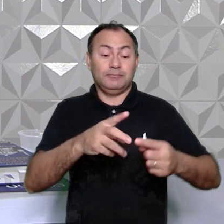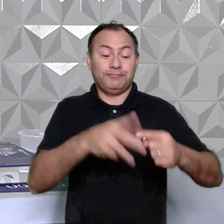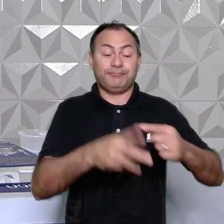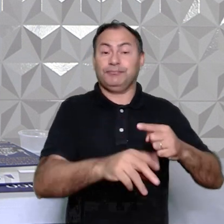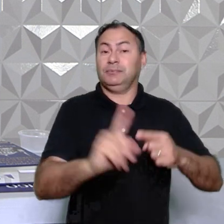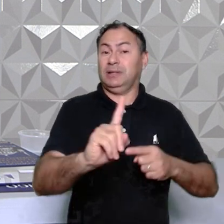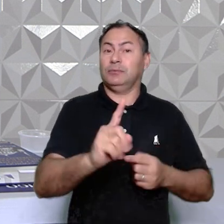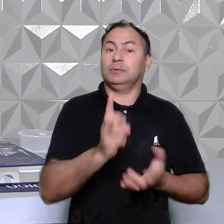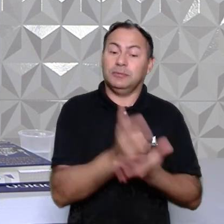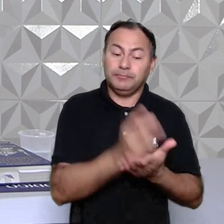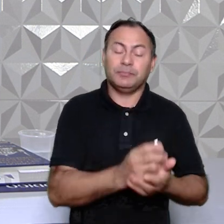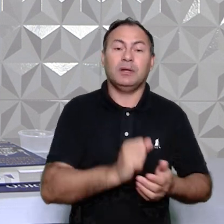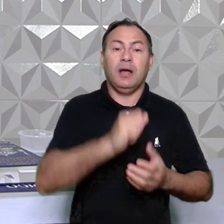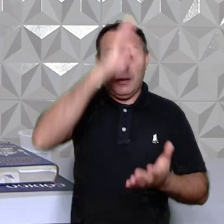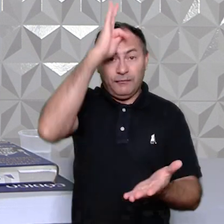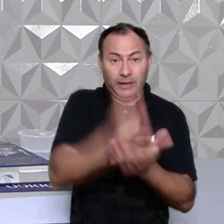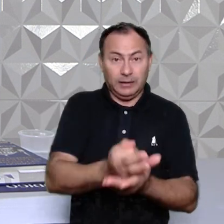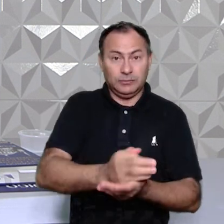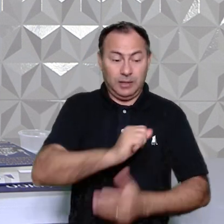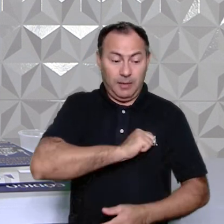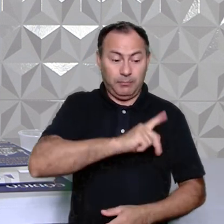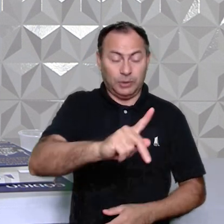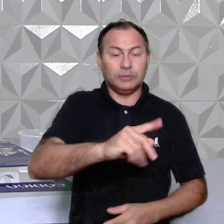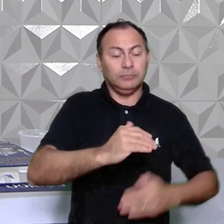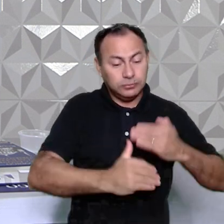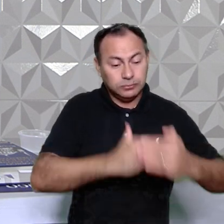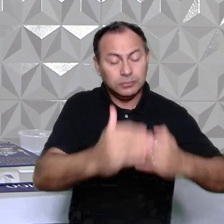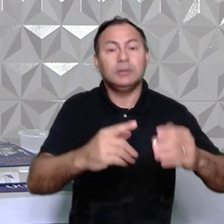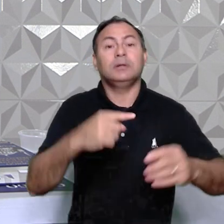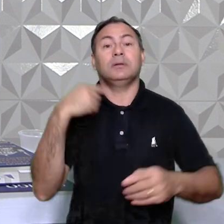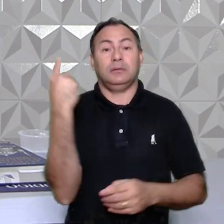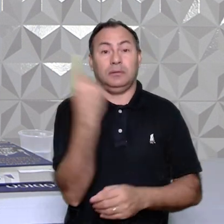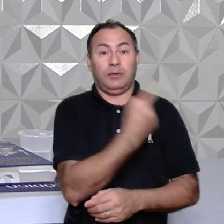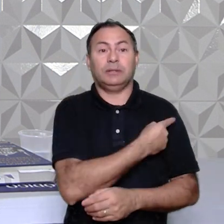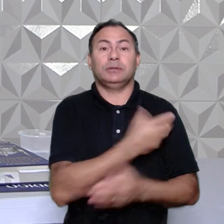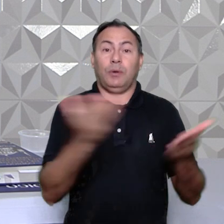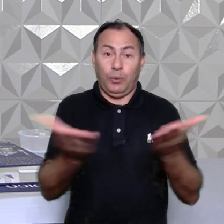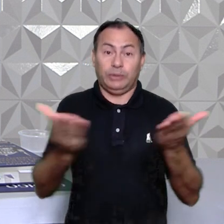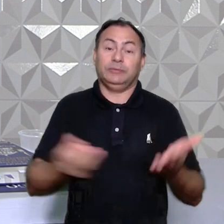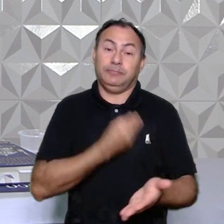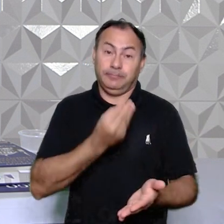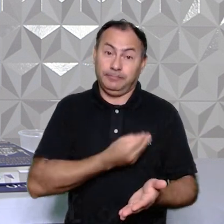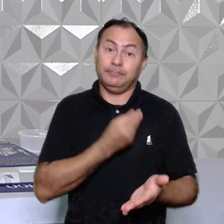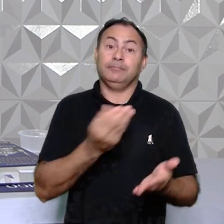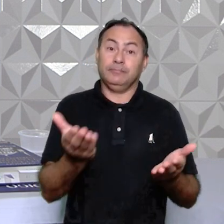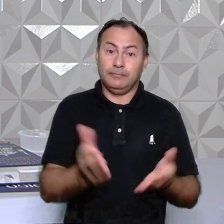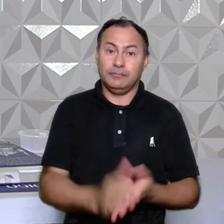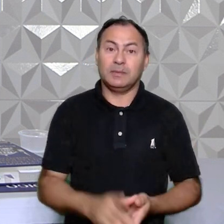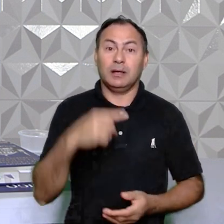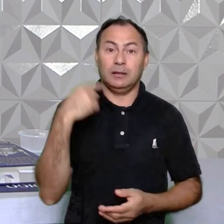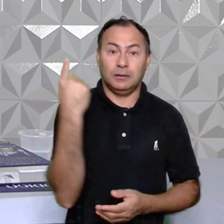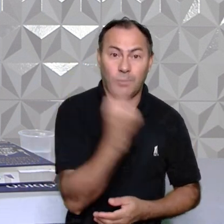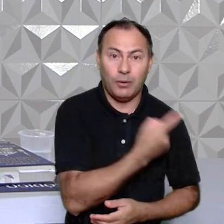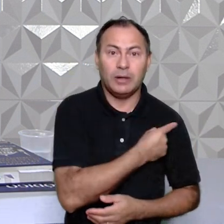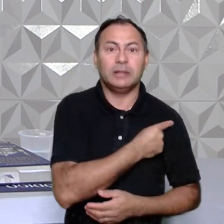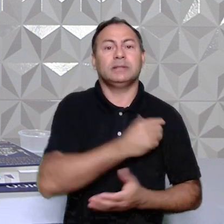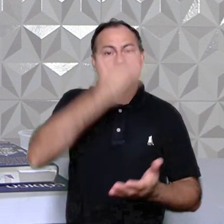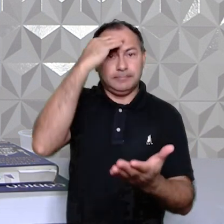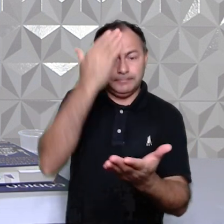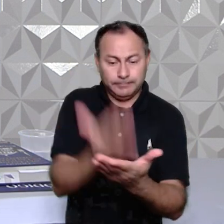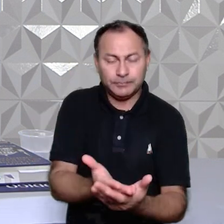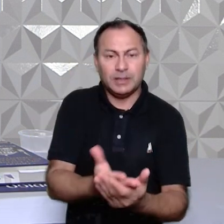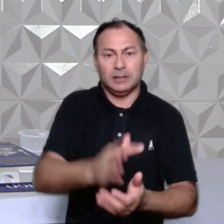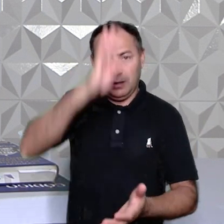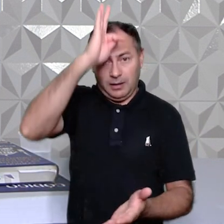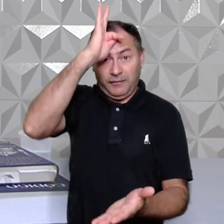fé recebida dos apóstolos e que nós a vivemos, né? Nós